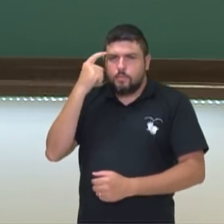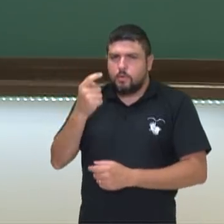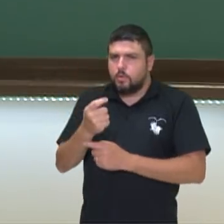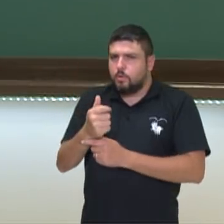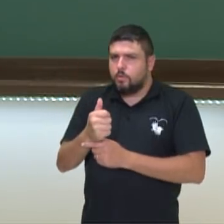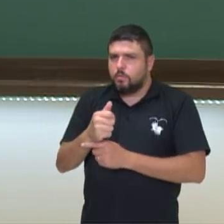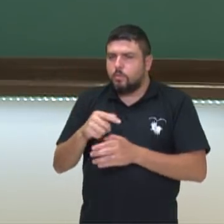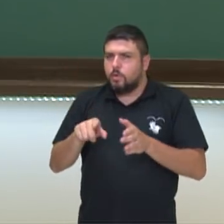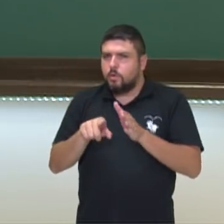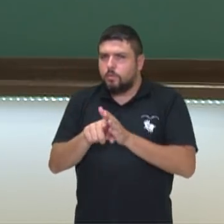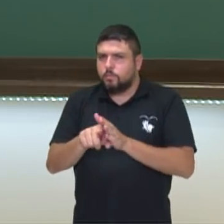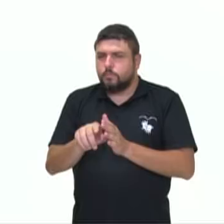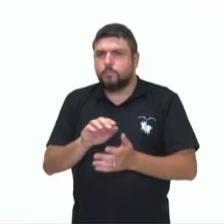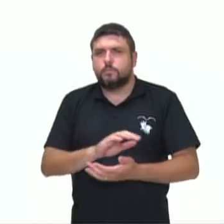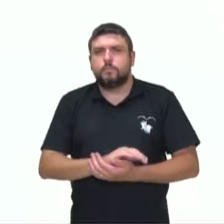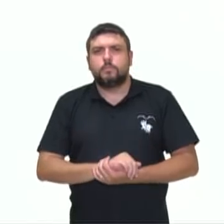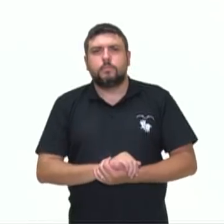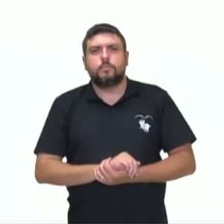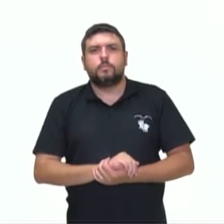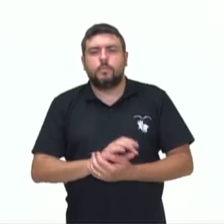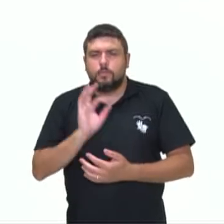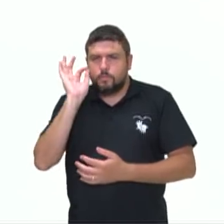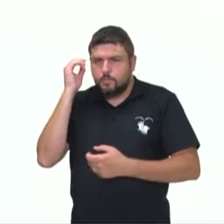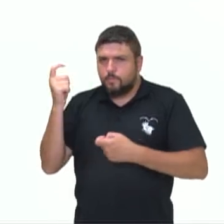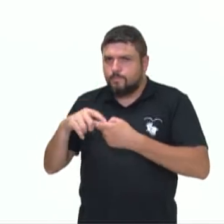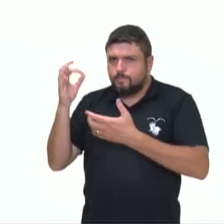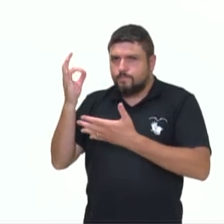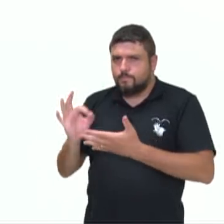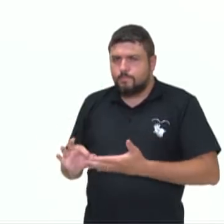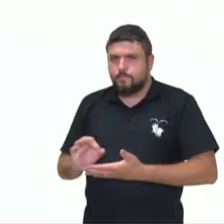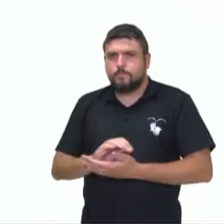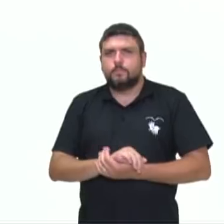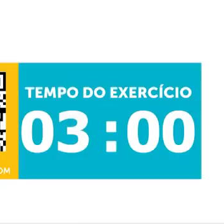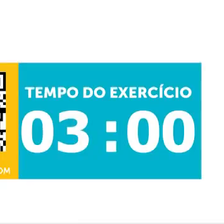essa questão. Já já voltamos com a resposta.